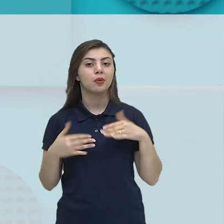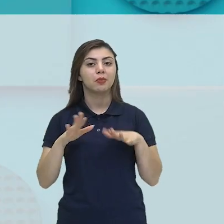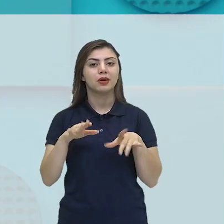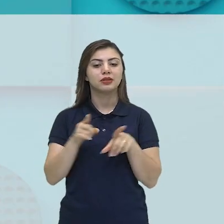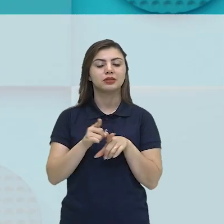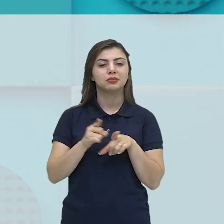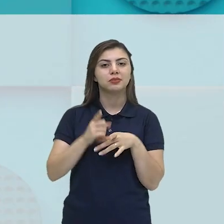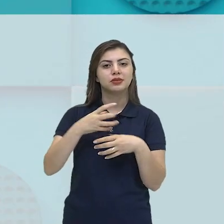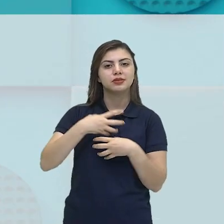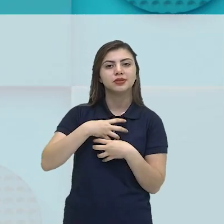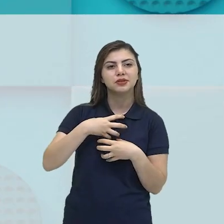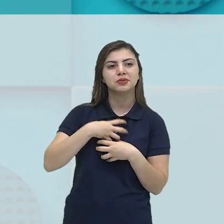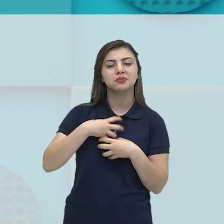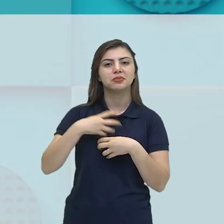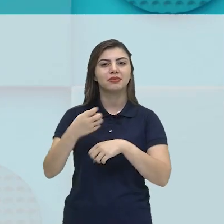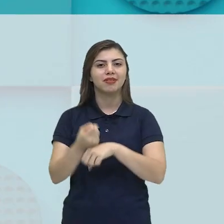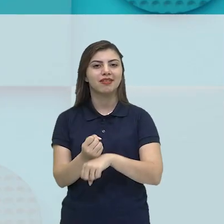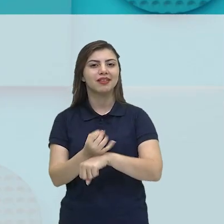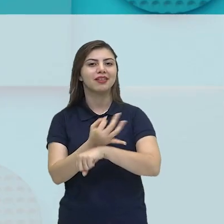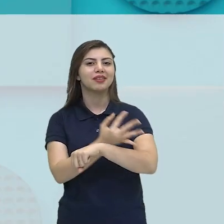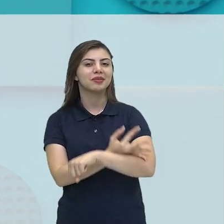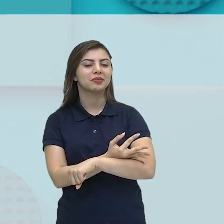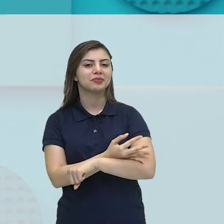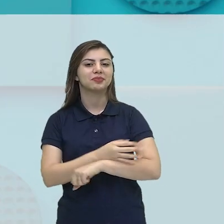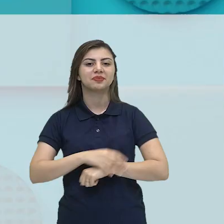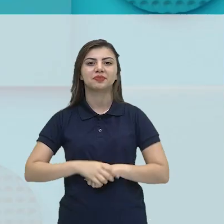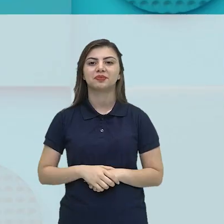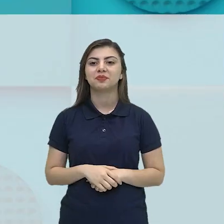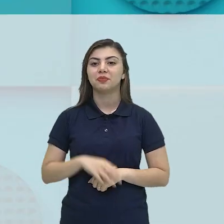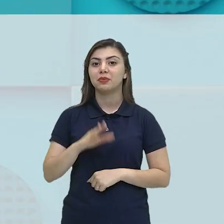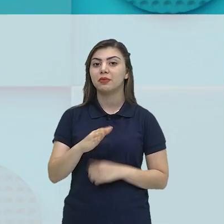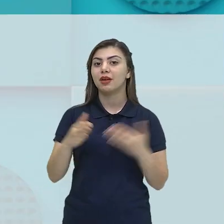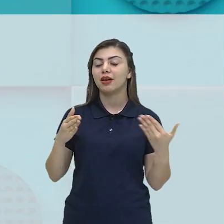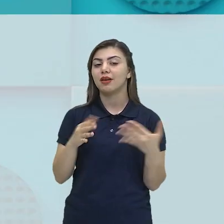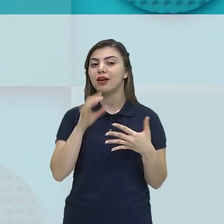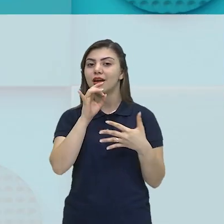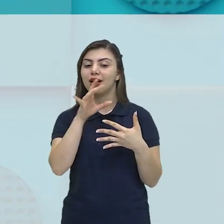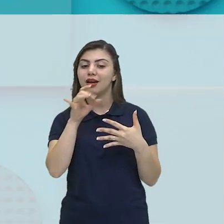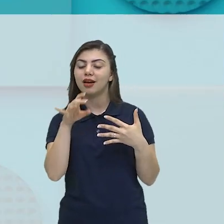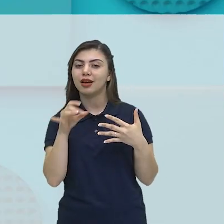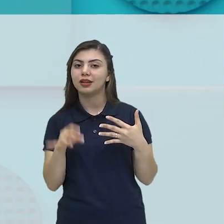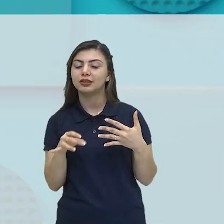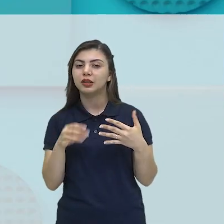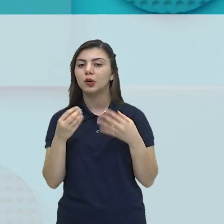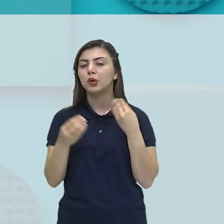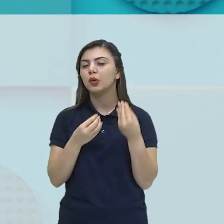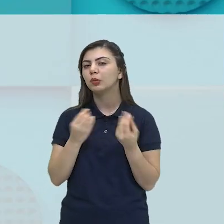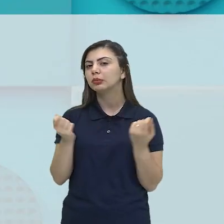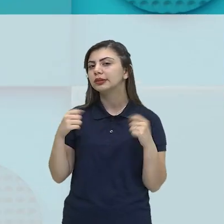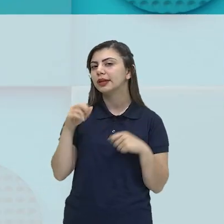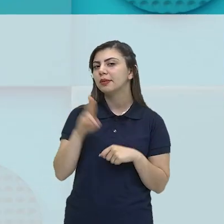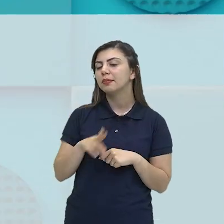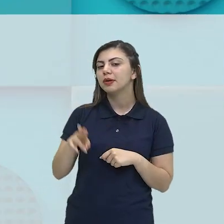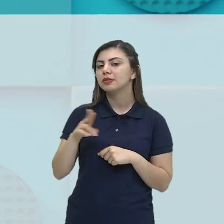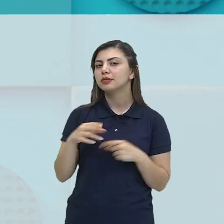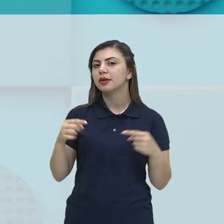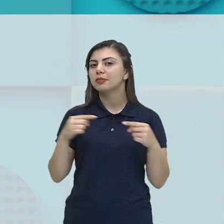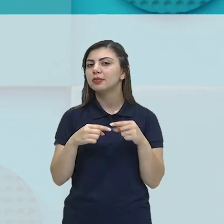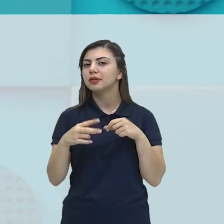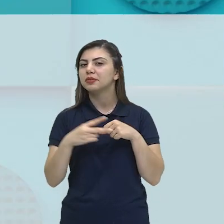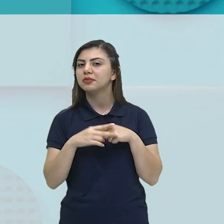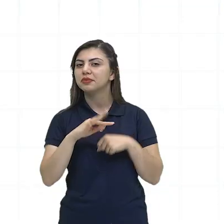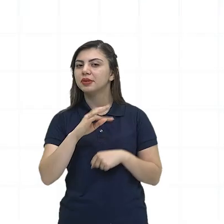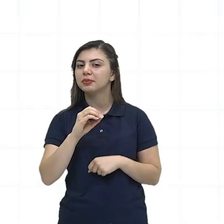também sentimentos, emoções. Vamos acompanhar um por um. Como é que eu poderia usar isso usando o verbo to